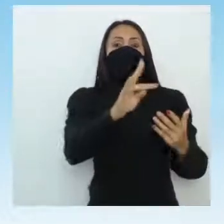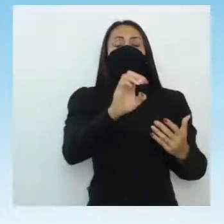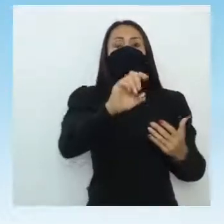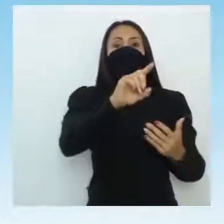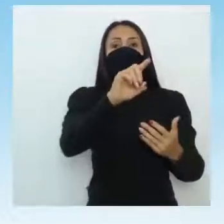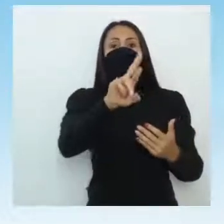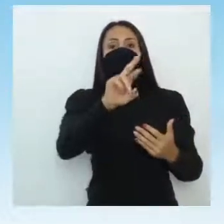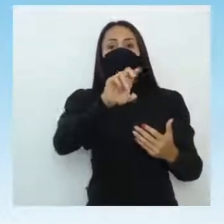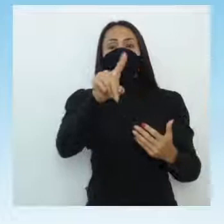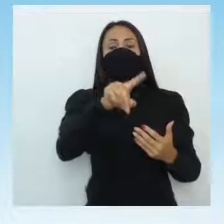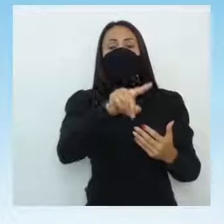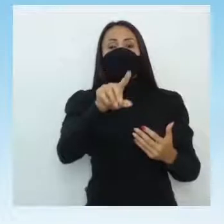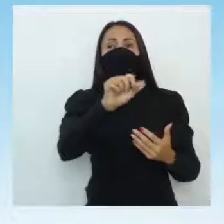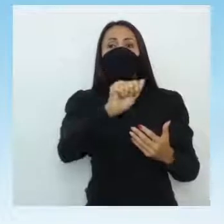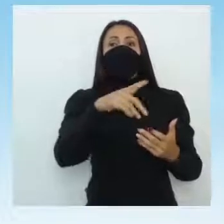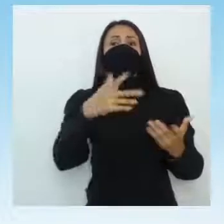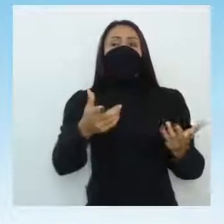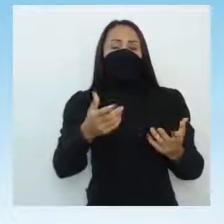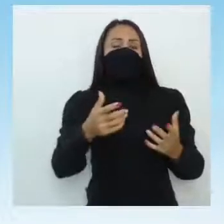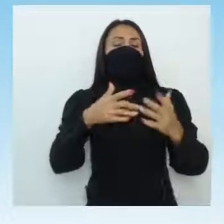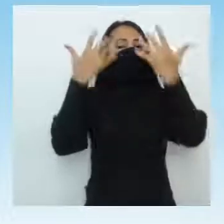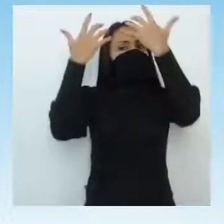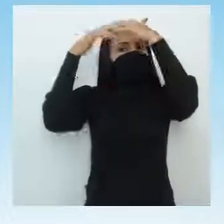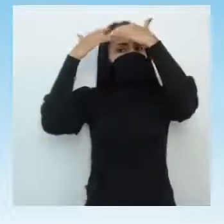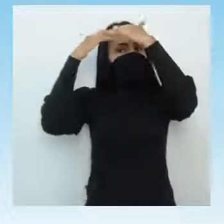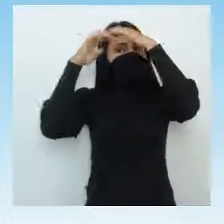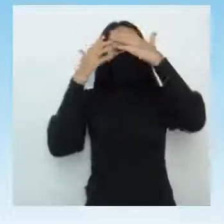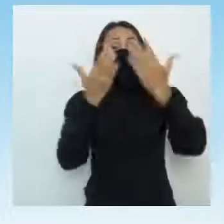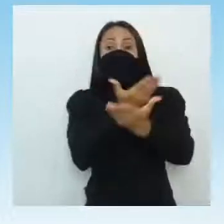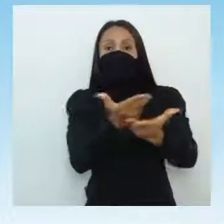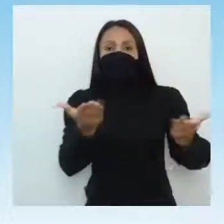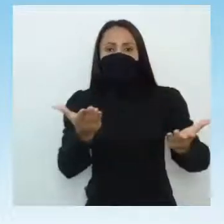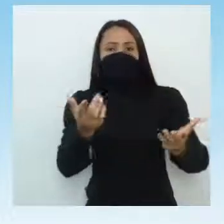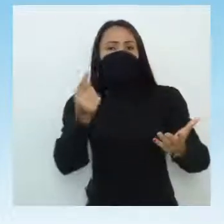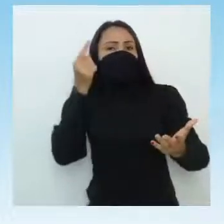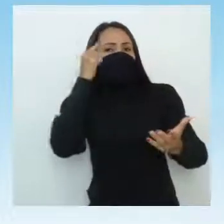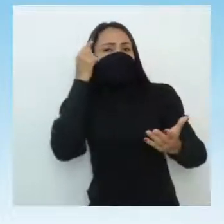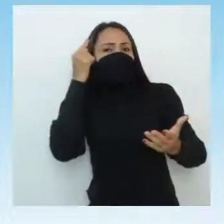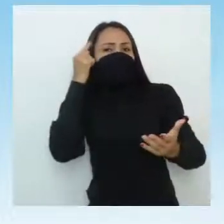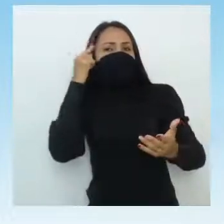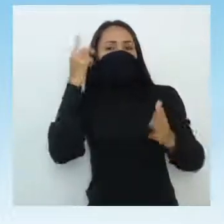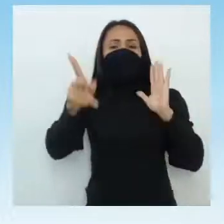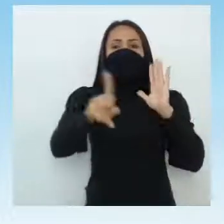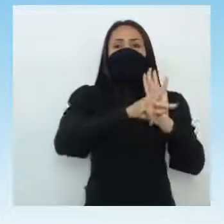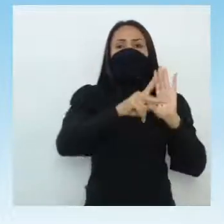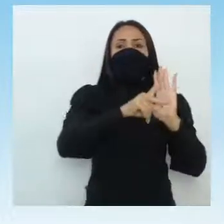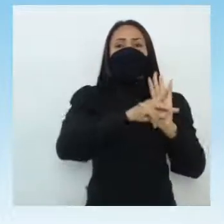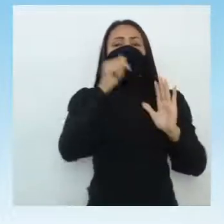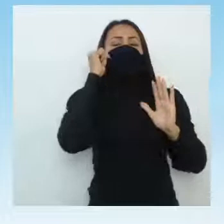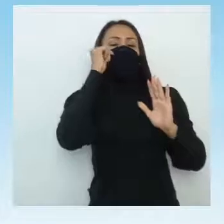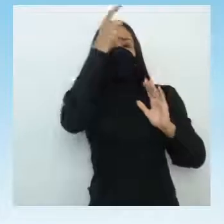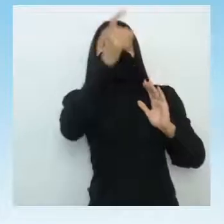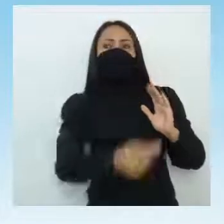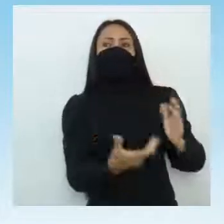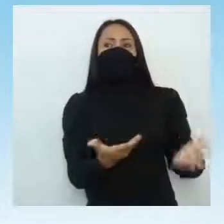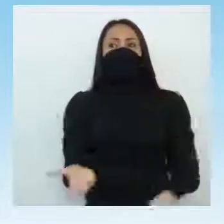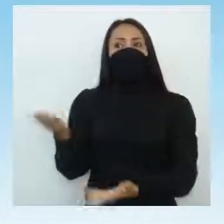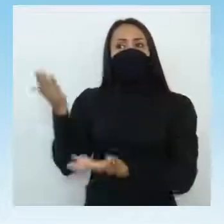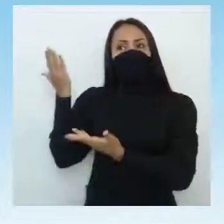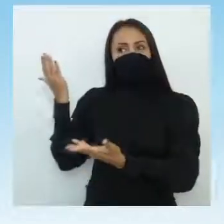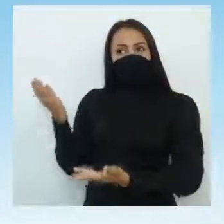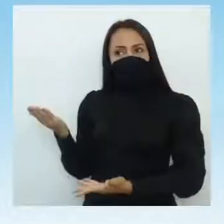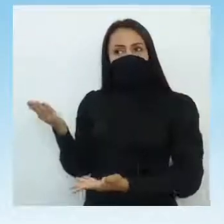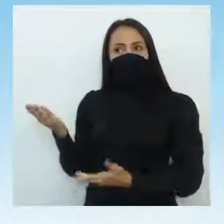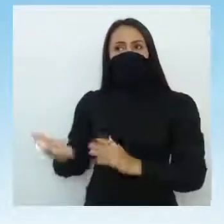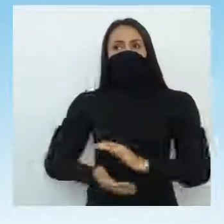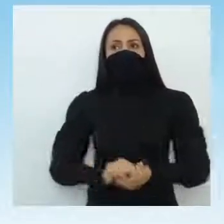disso, trago uma reflexão da própria homenageada de hoje. Vamos ver? Acompanhem